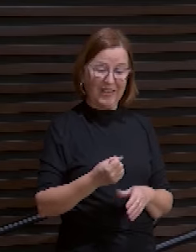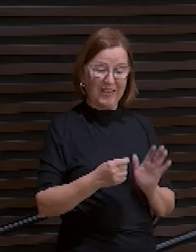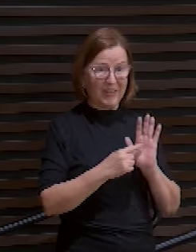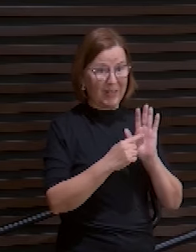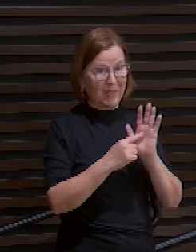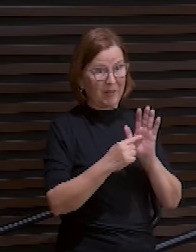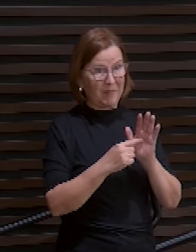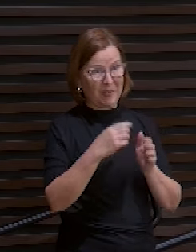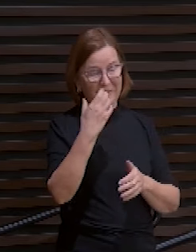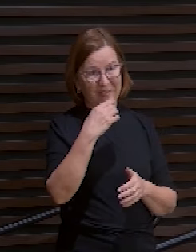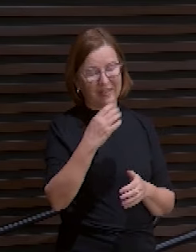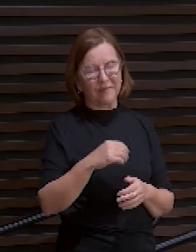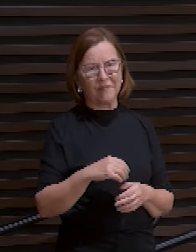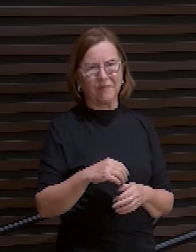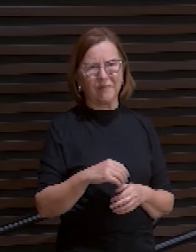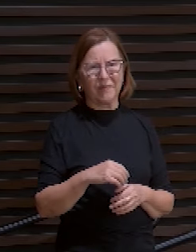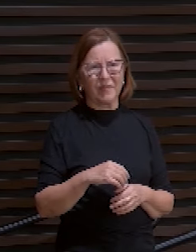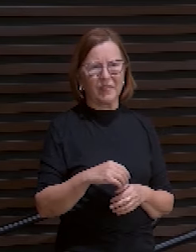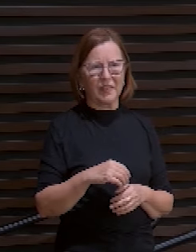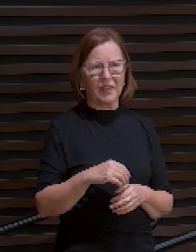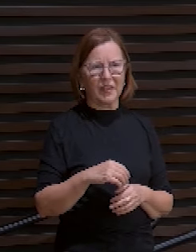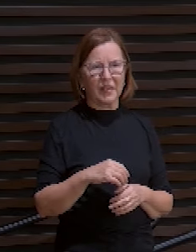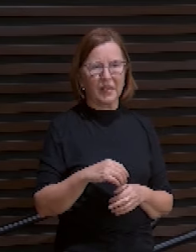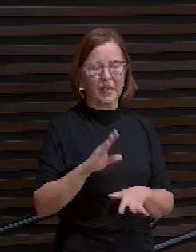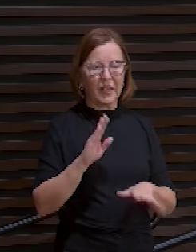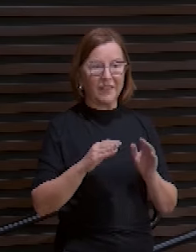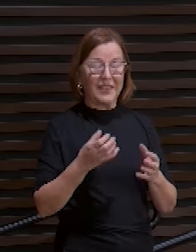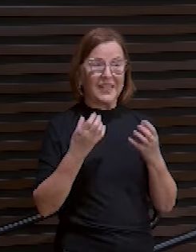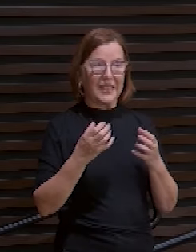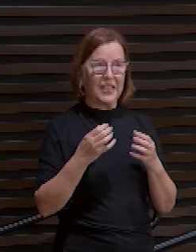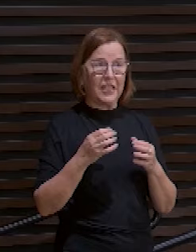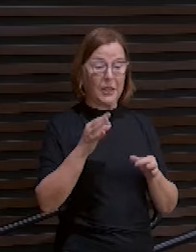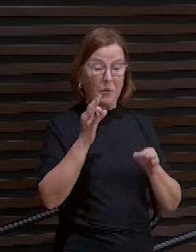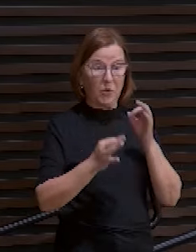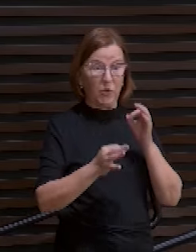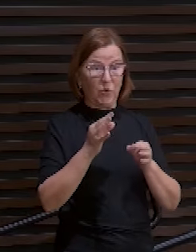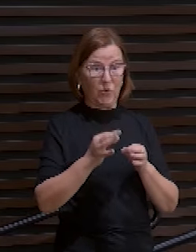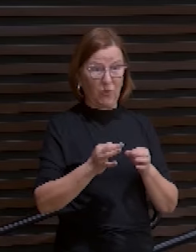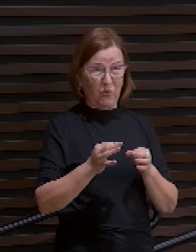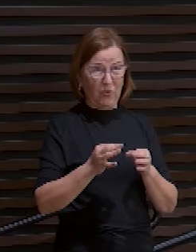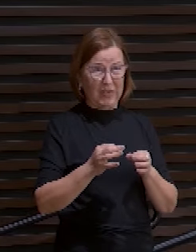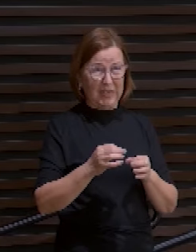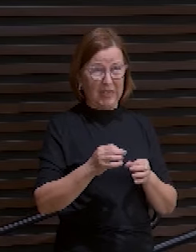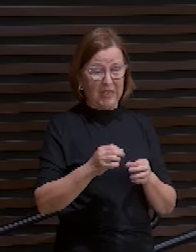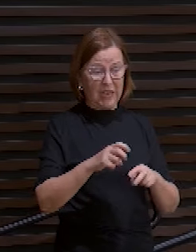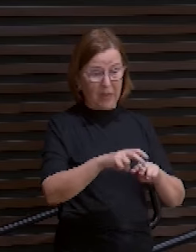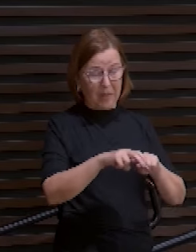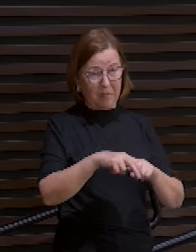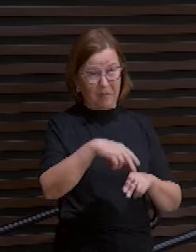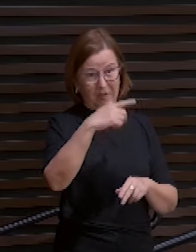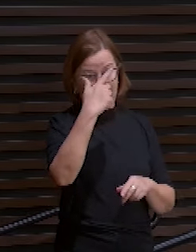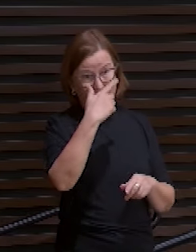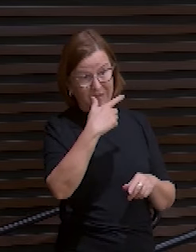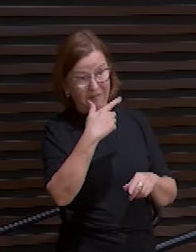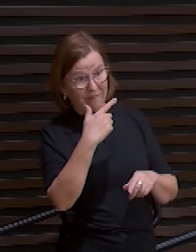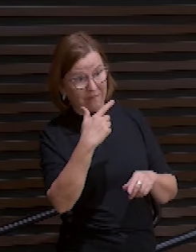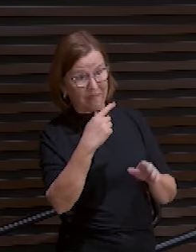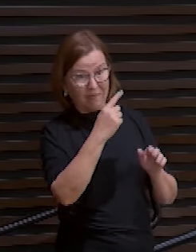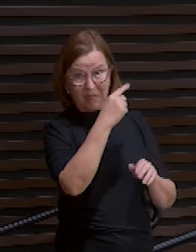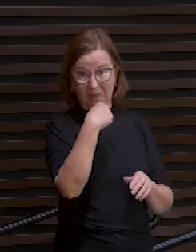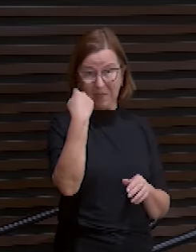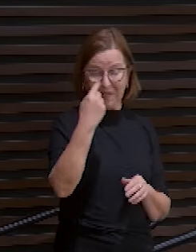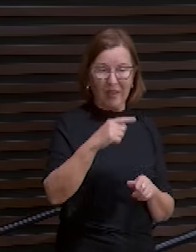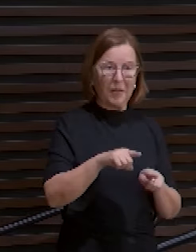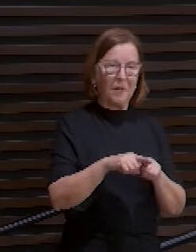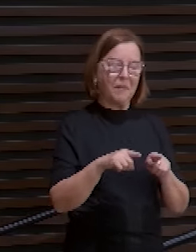tendência de julgar as aparências mas somente o caminhar junto vai nos mostrar o desenvolvimento do